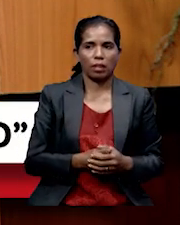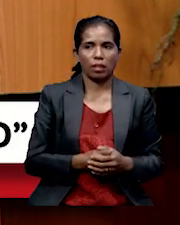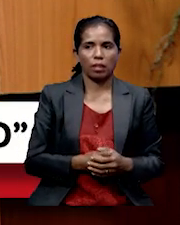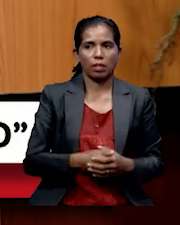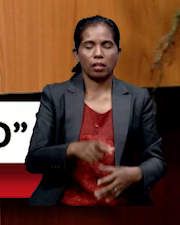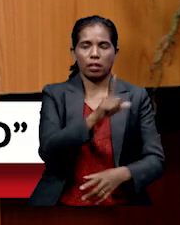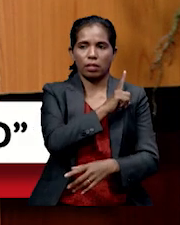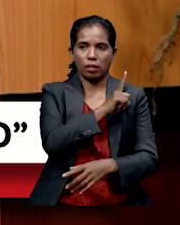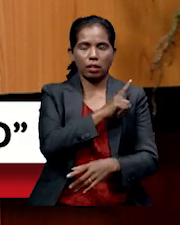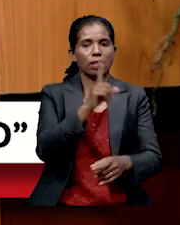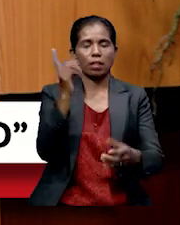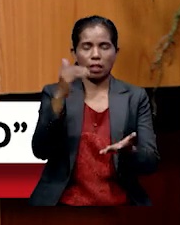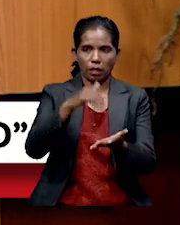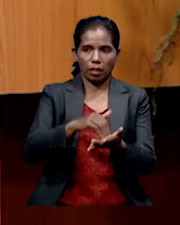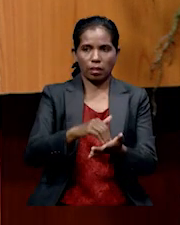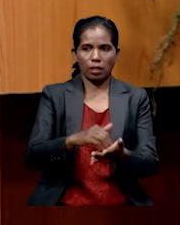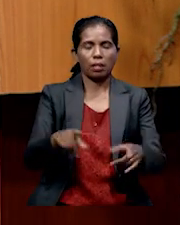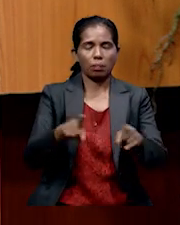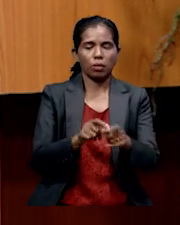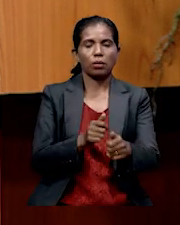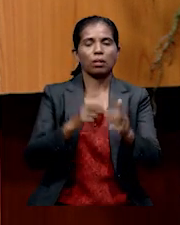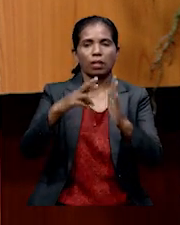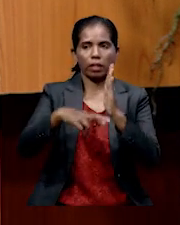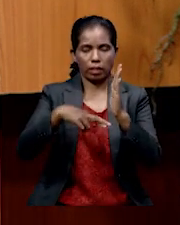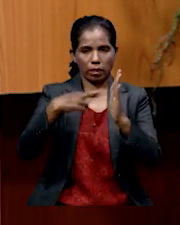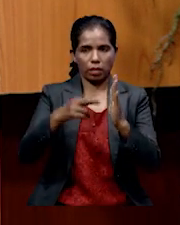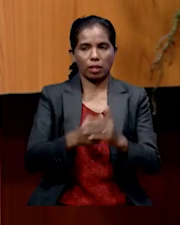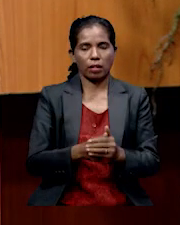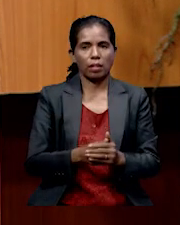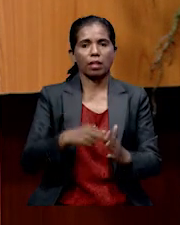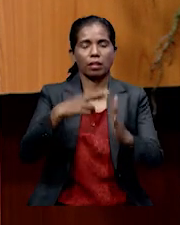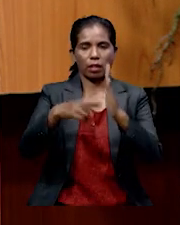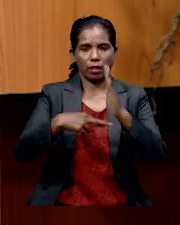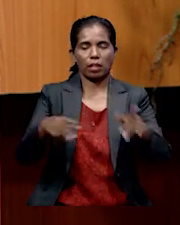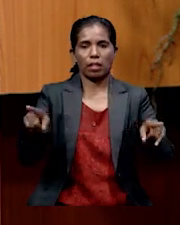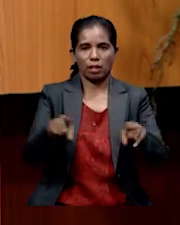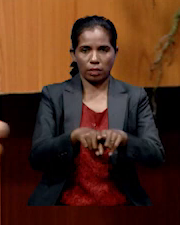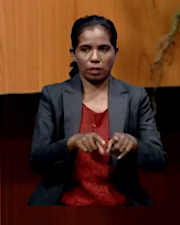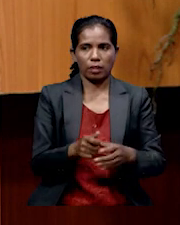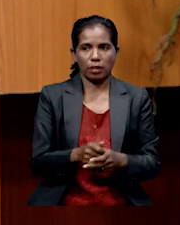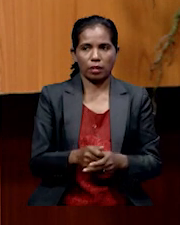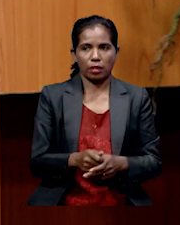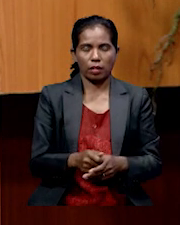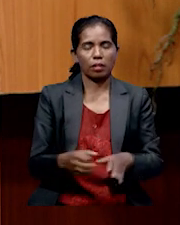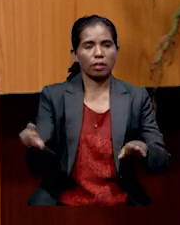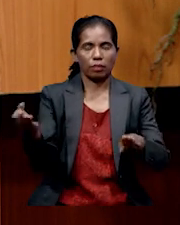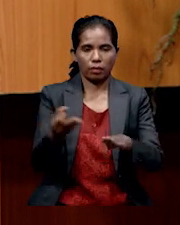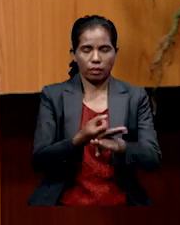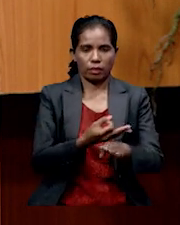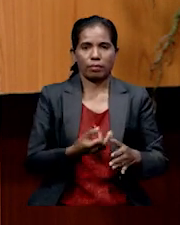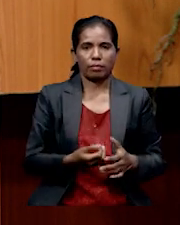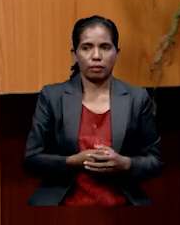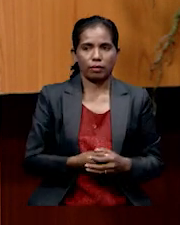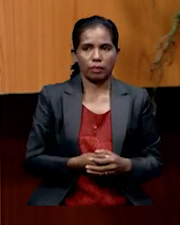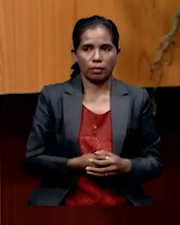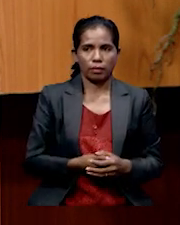general, né, da lei data. Temos preencher requisitos. Requisitos, se da NBE, está documentado.